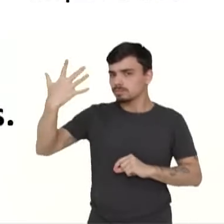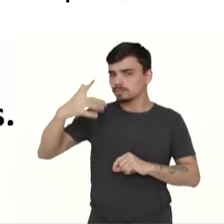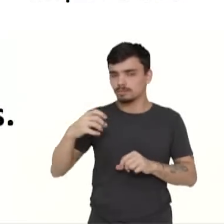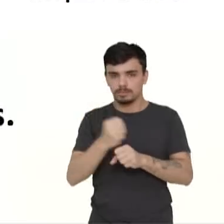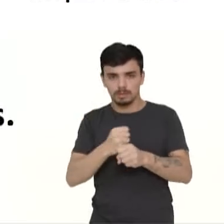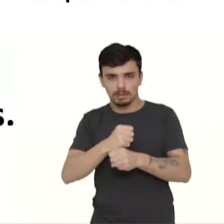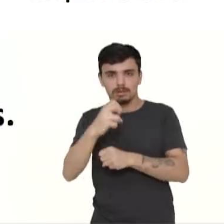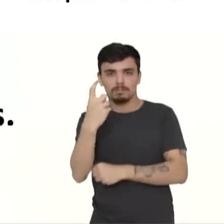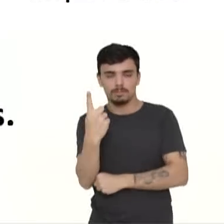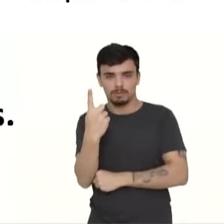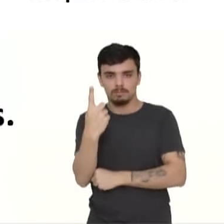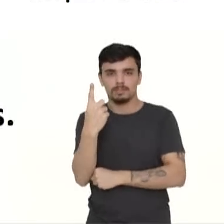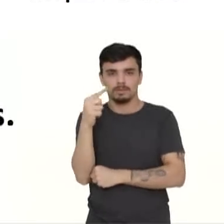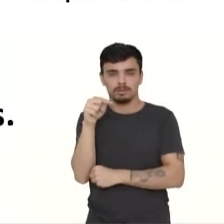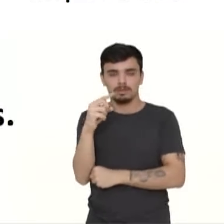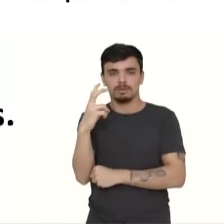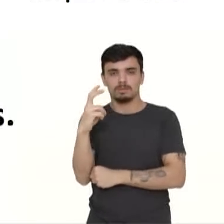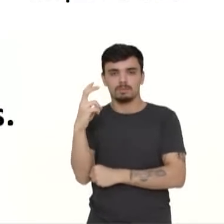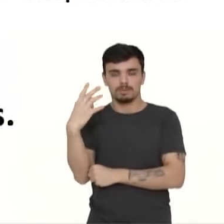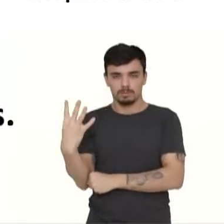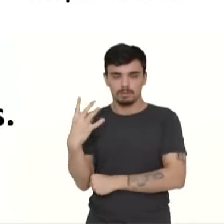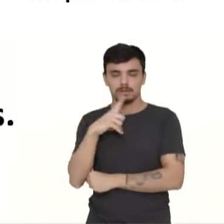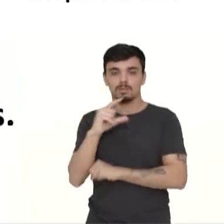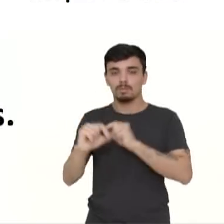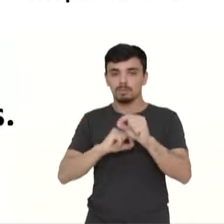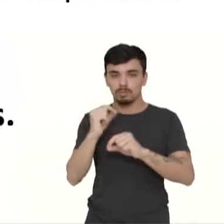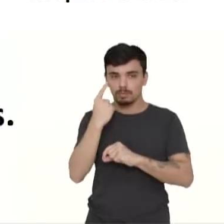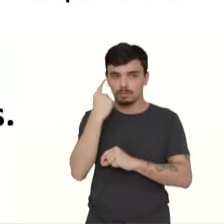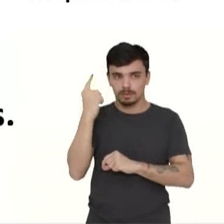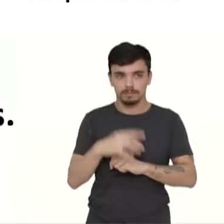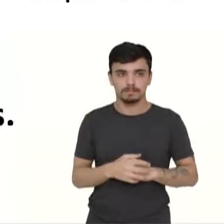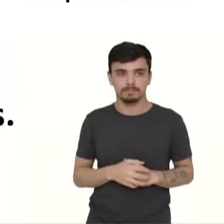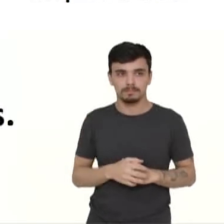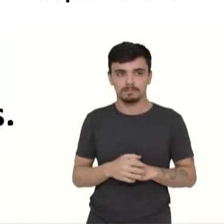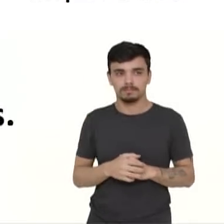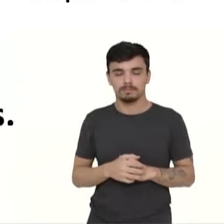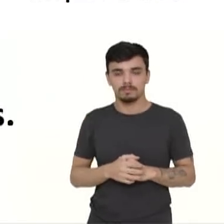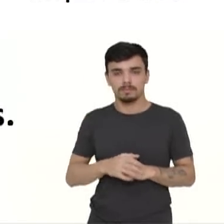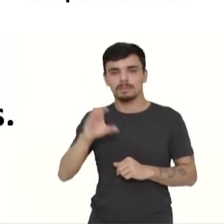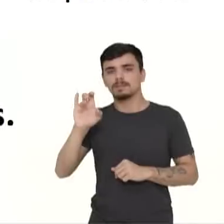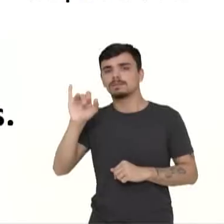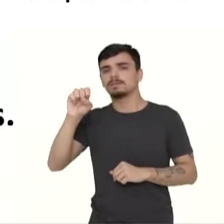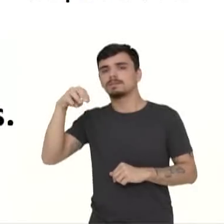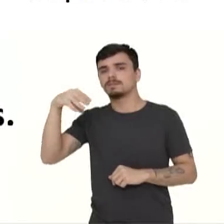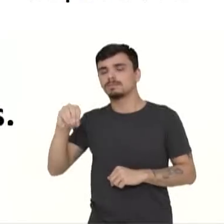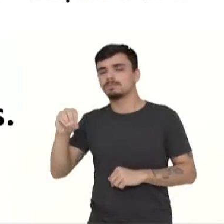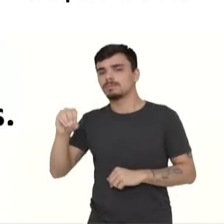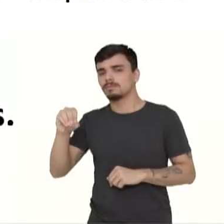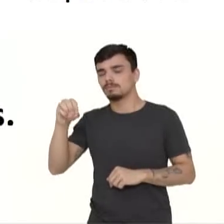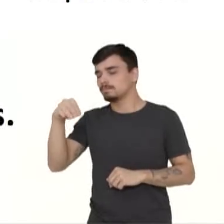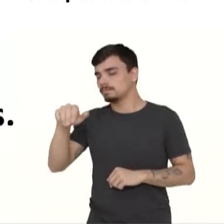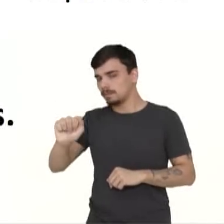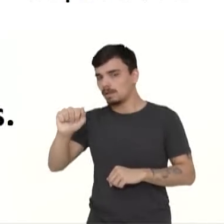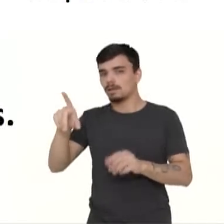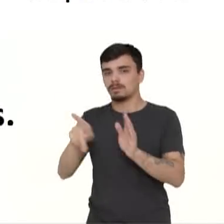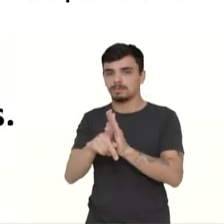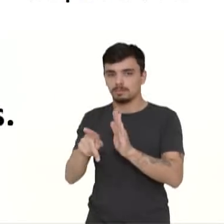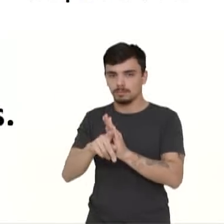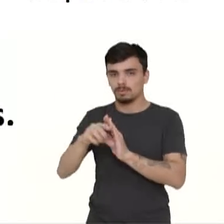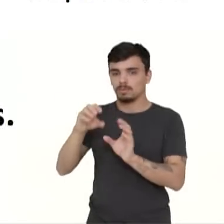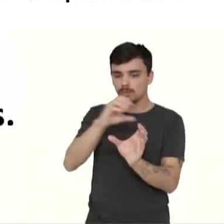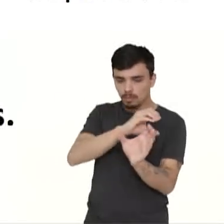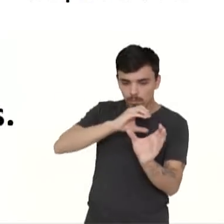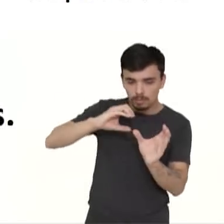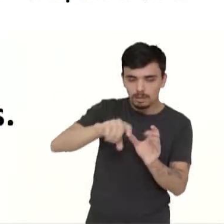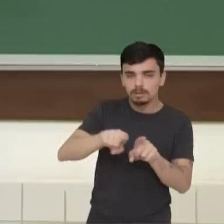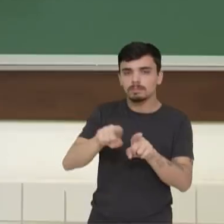de 1054. Ocorre a Cisma do Oriente. O que é a Cisma do Oriente? É uma disputa, né, que vai existir ali,